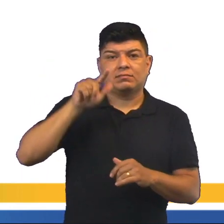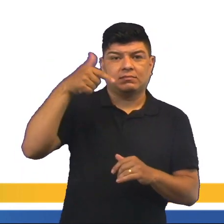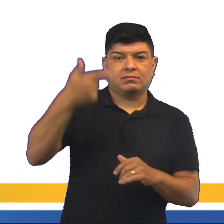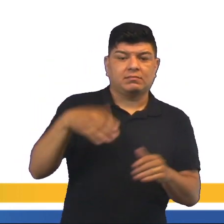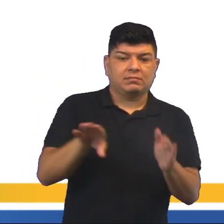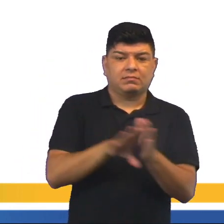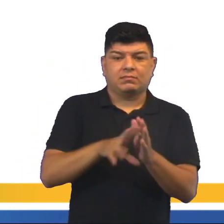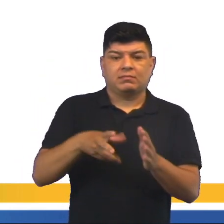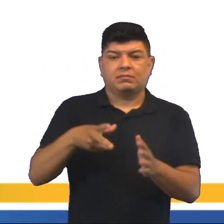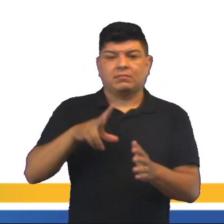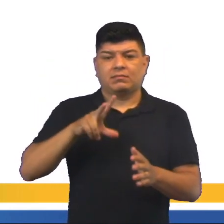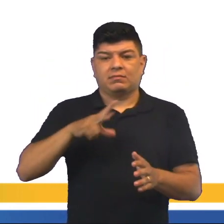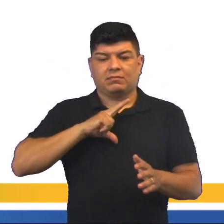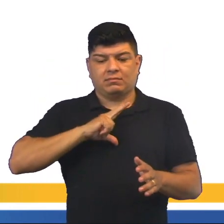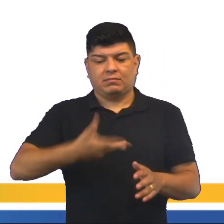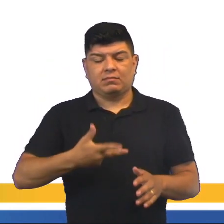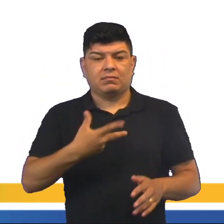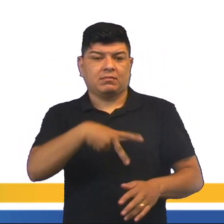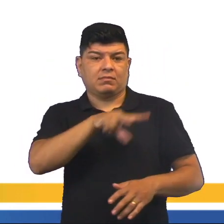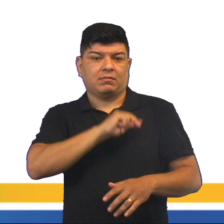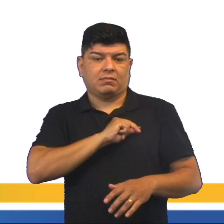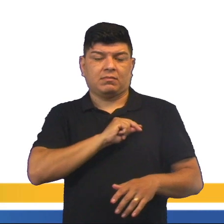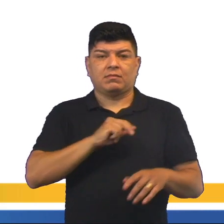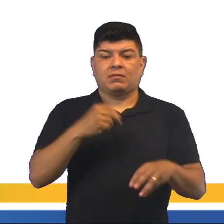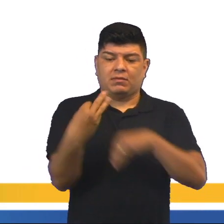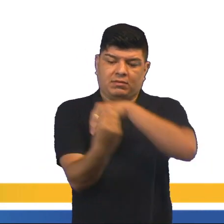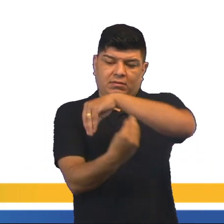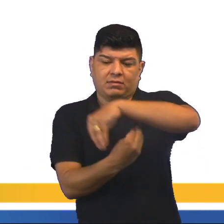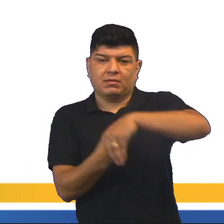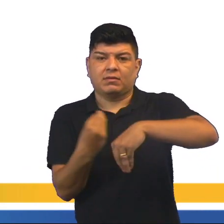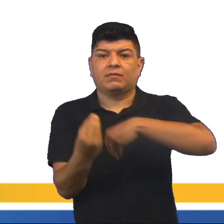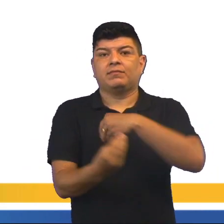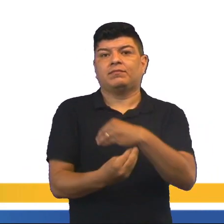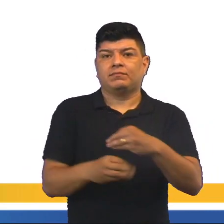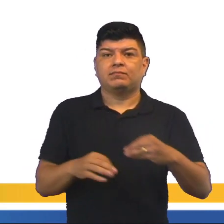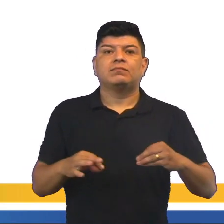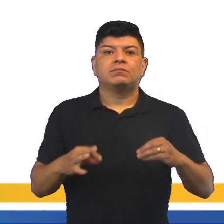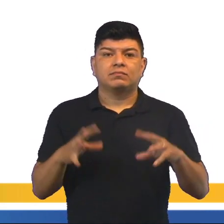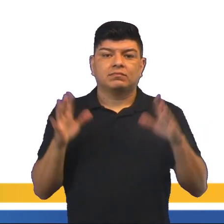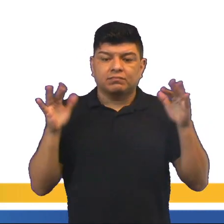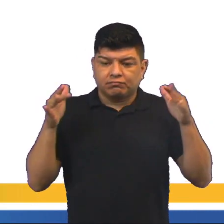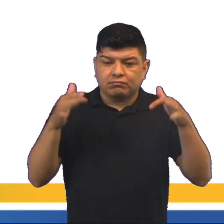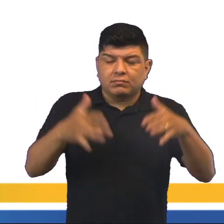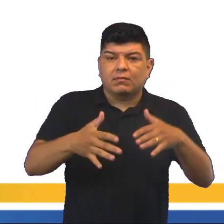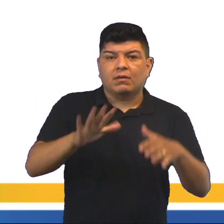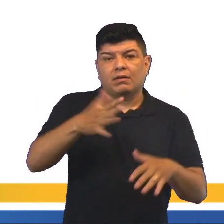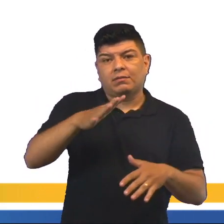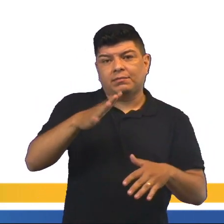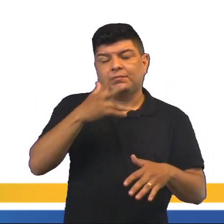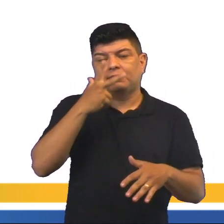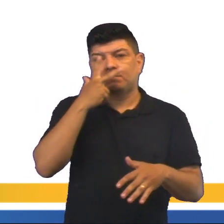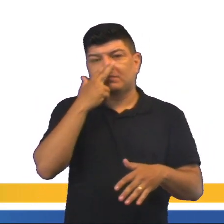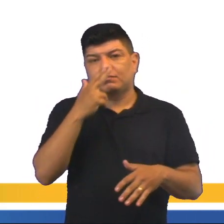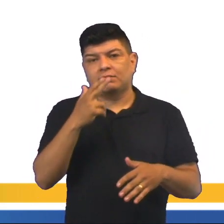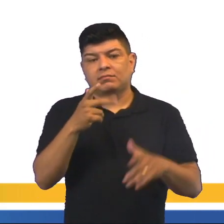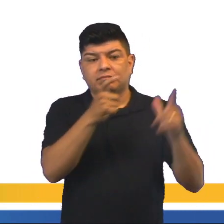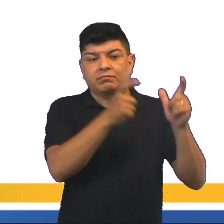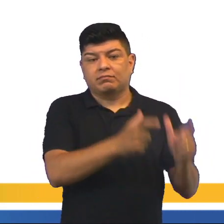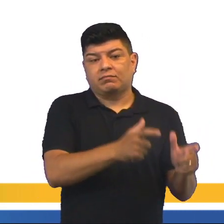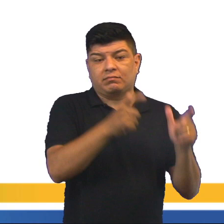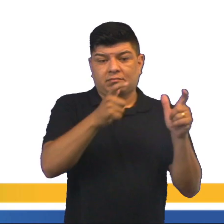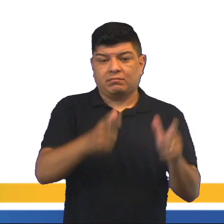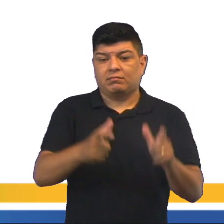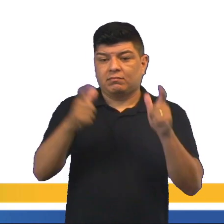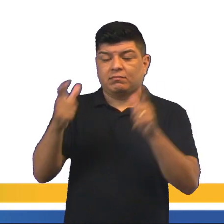chegaram portugueses, espanhóis, e deu toda esta mistura. Eles se concentravam geralmente no início nos locais